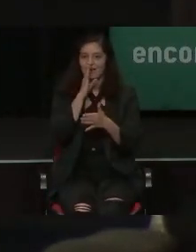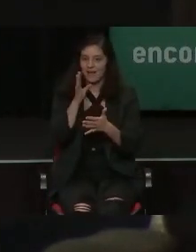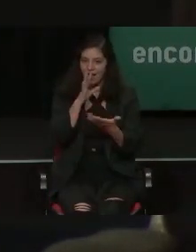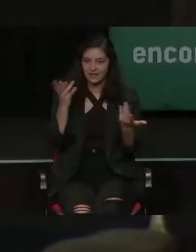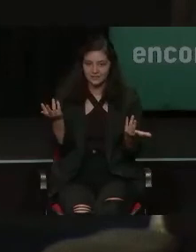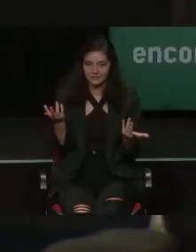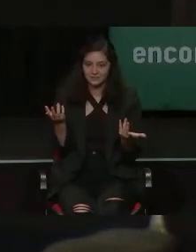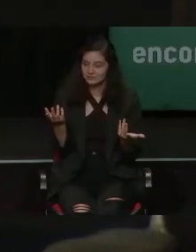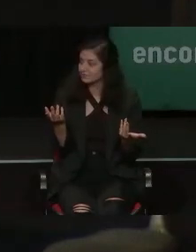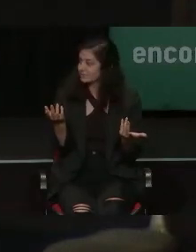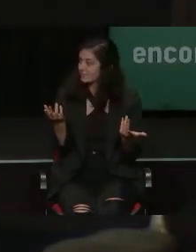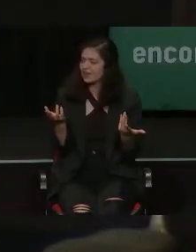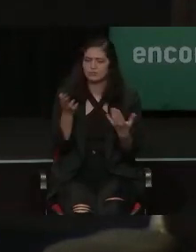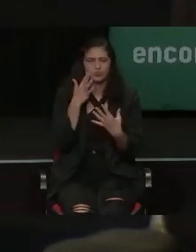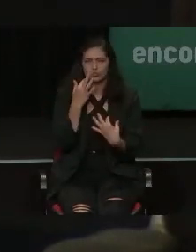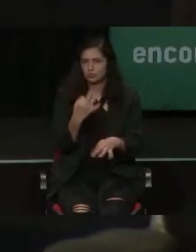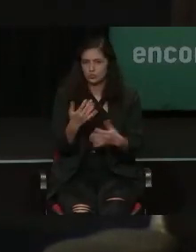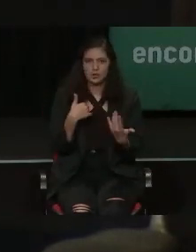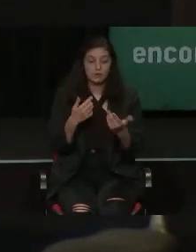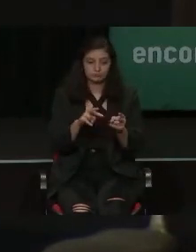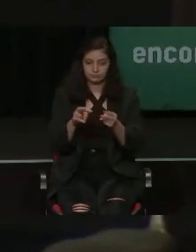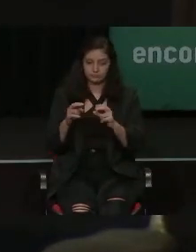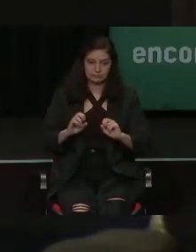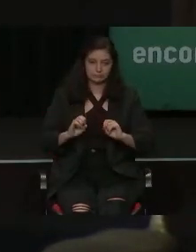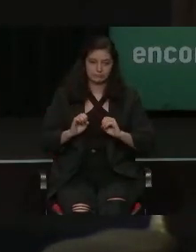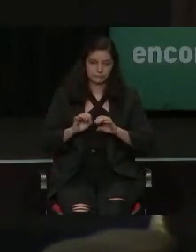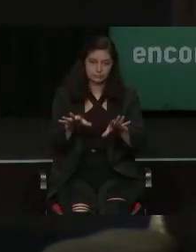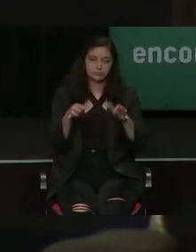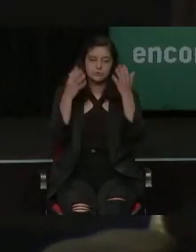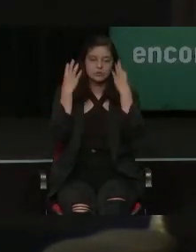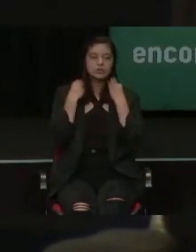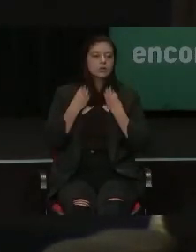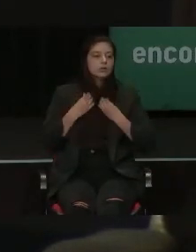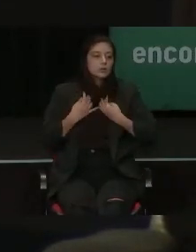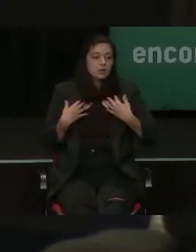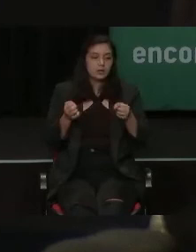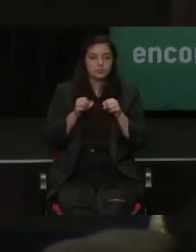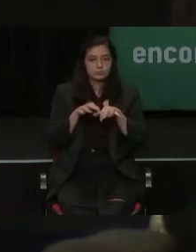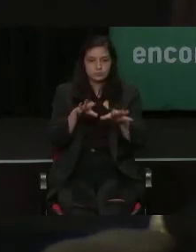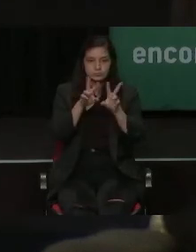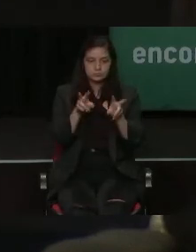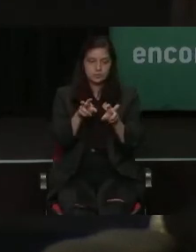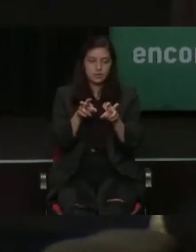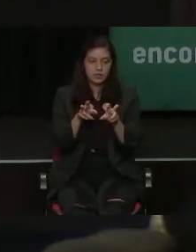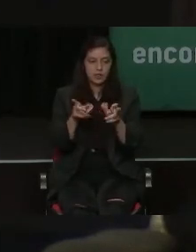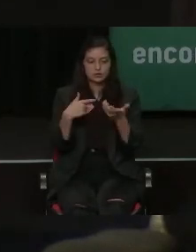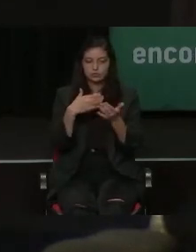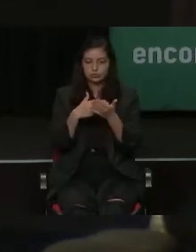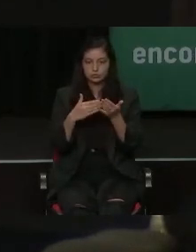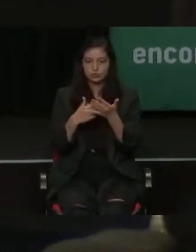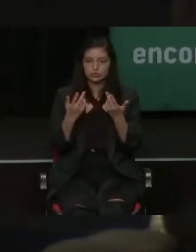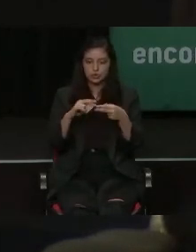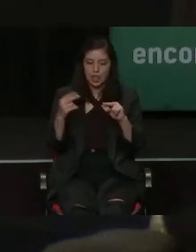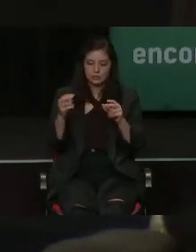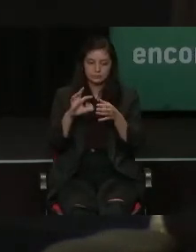práticos, é muito simples. A transmissão, e estamos aqui a falar de transmissão, fazendo estudos de genómica em